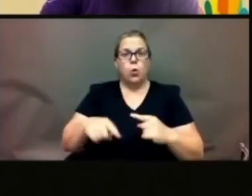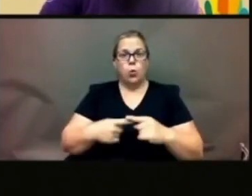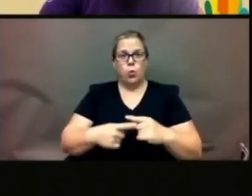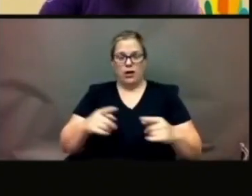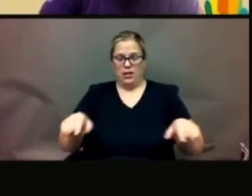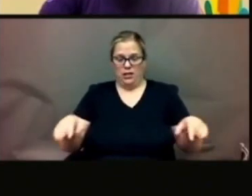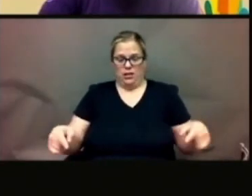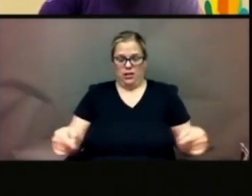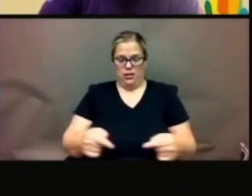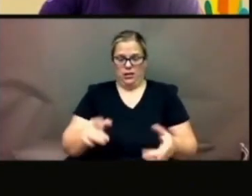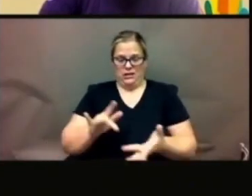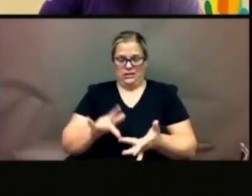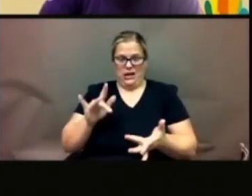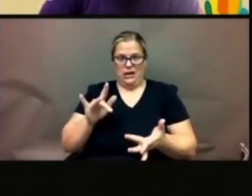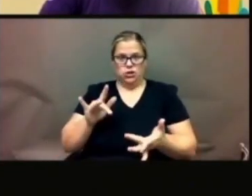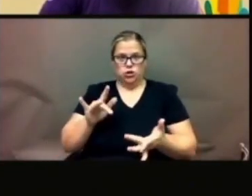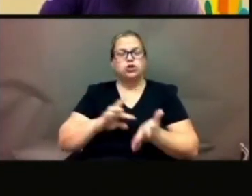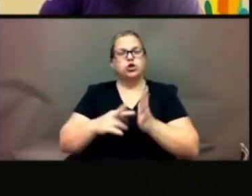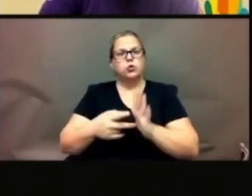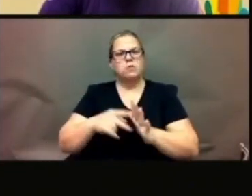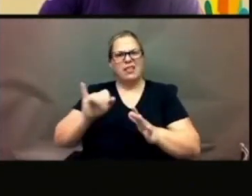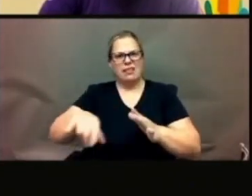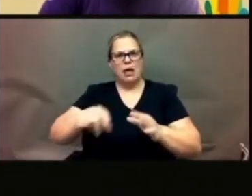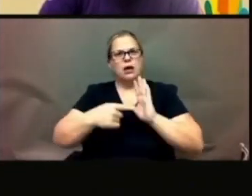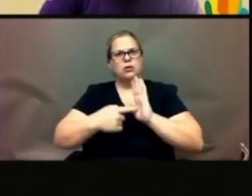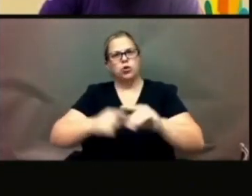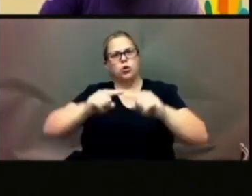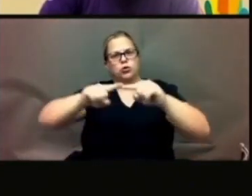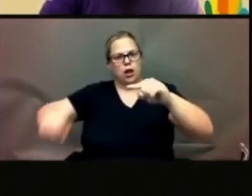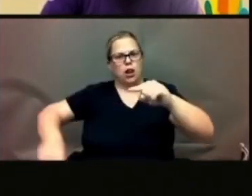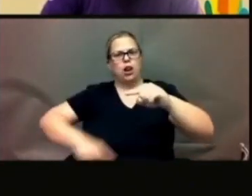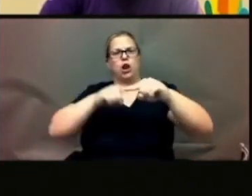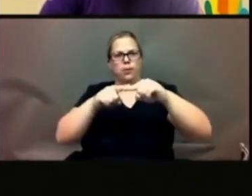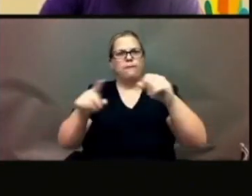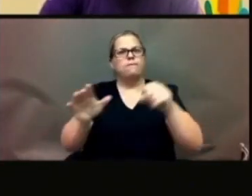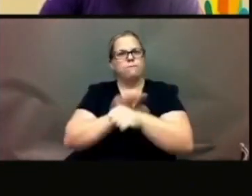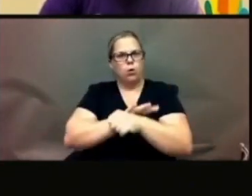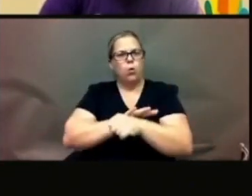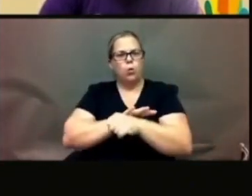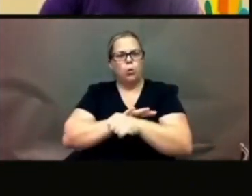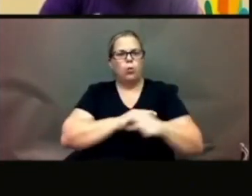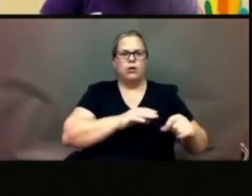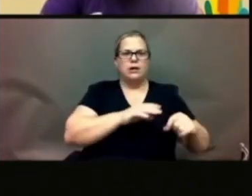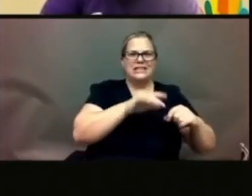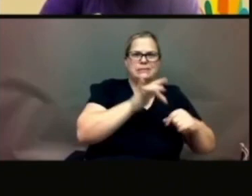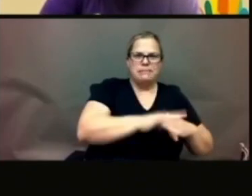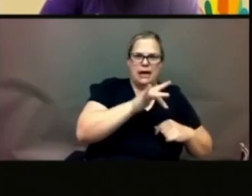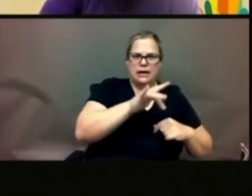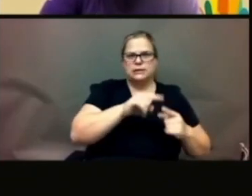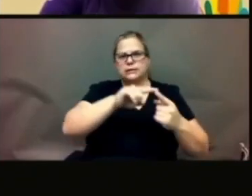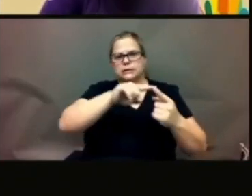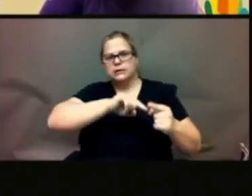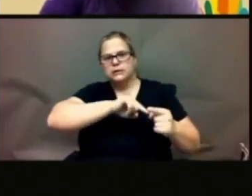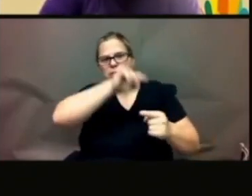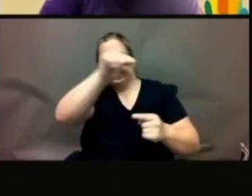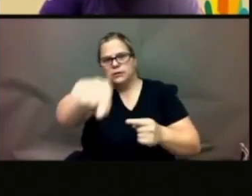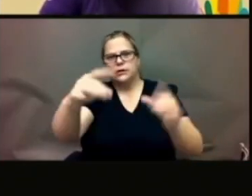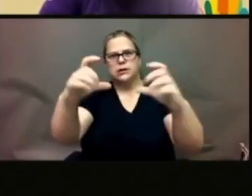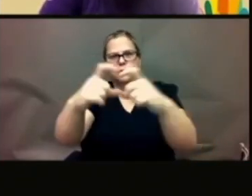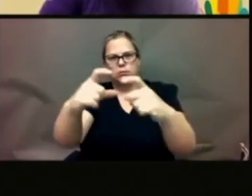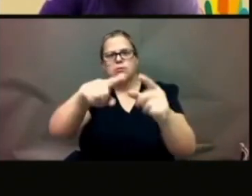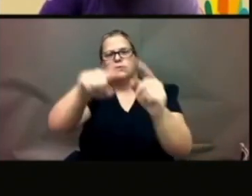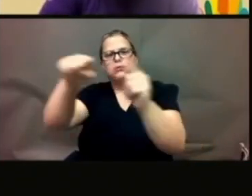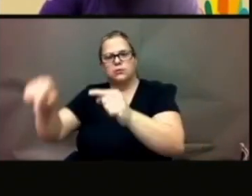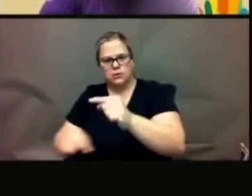outro fio. E quando elas se encostam. Nós vemos agora que o circuito está fechado. E nós vamos ter